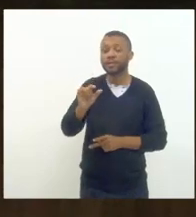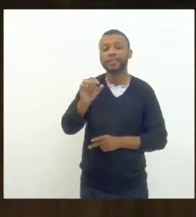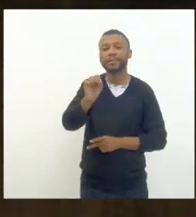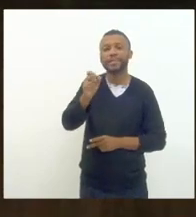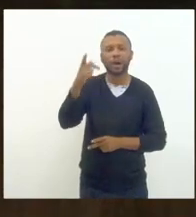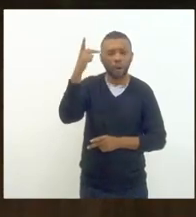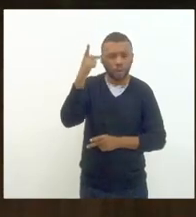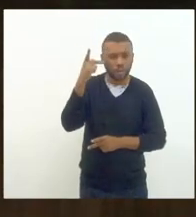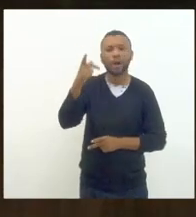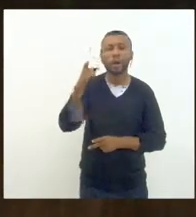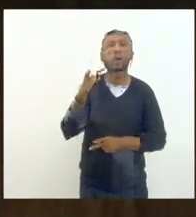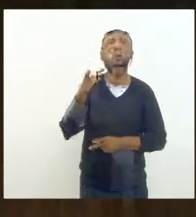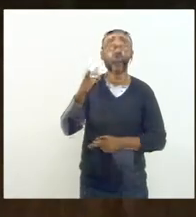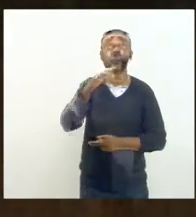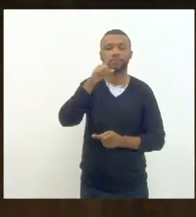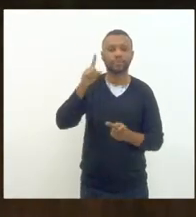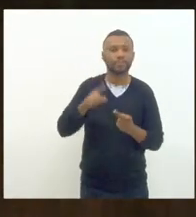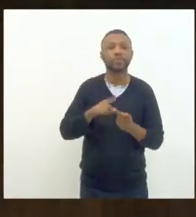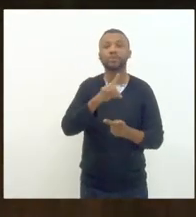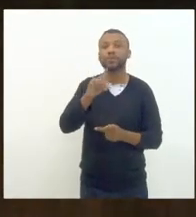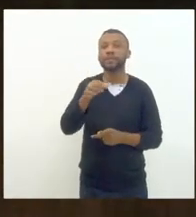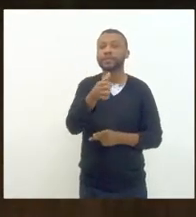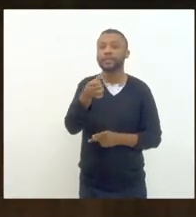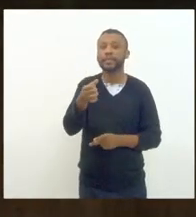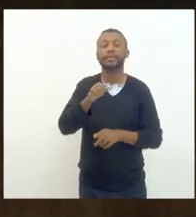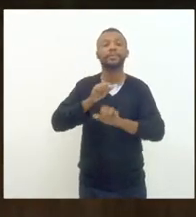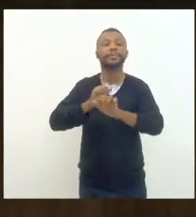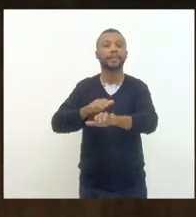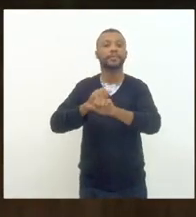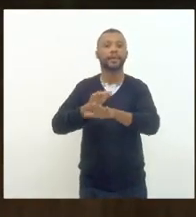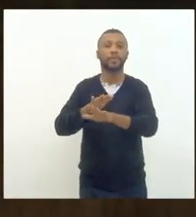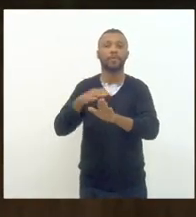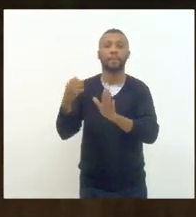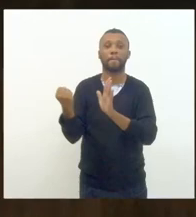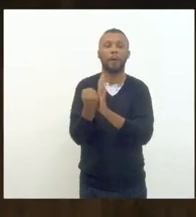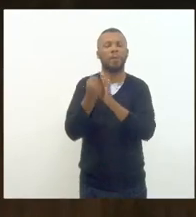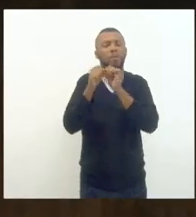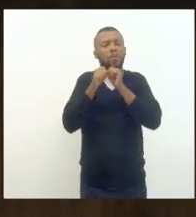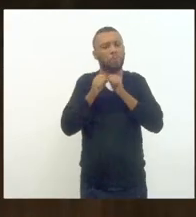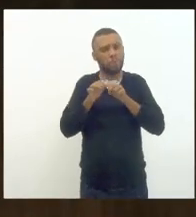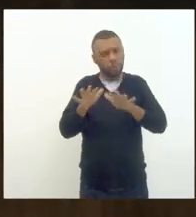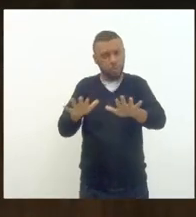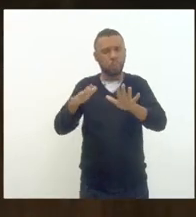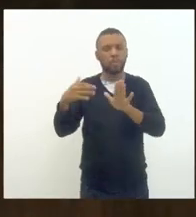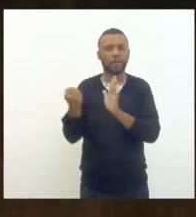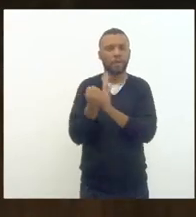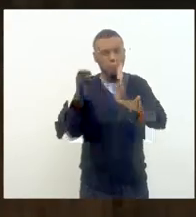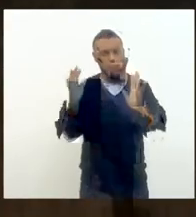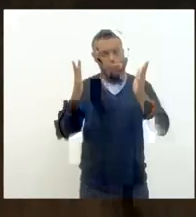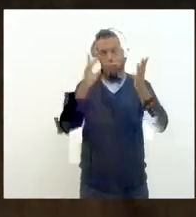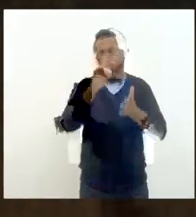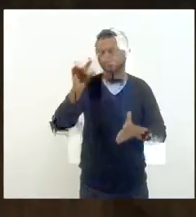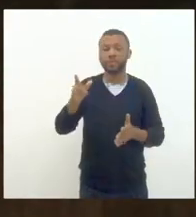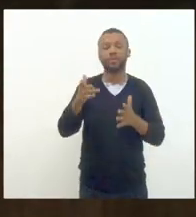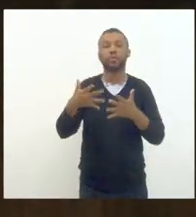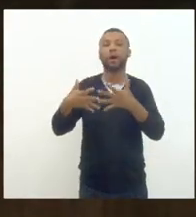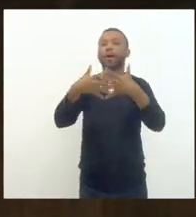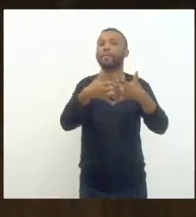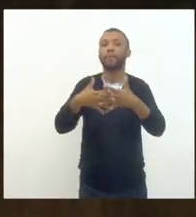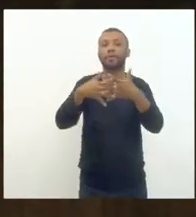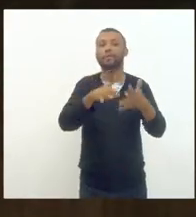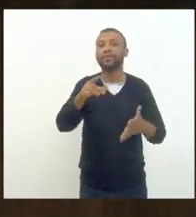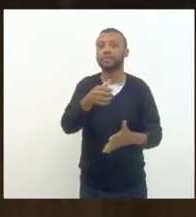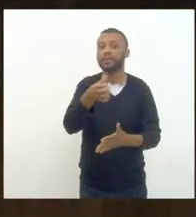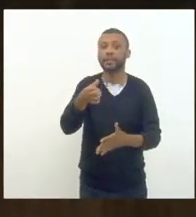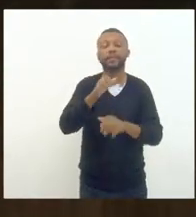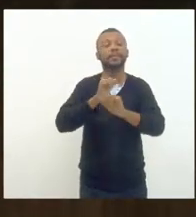Cristóvão. E no dia 16 de setembro, a data mais difundida para celebrar o dia do caminhoneiro, 16 de setembro,